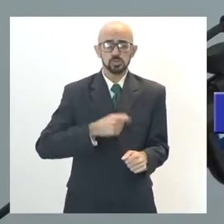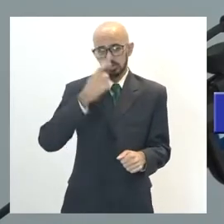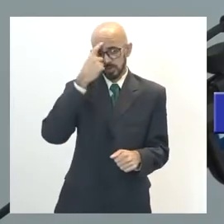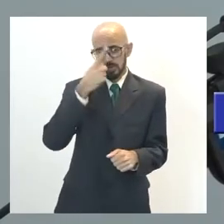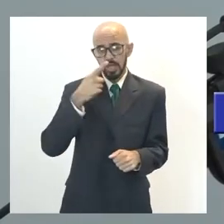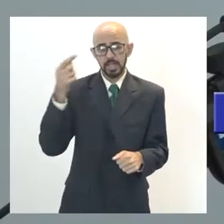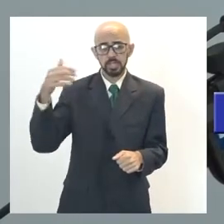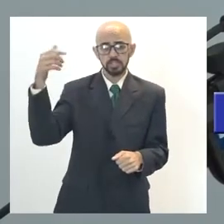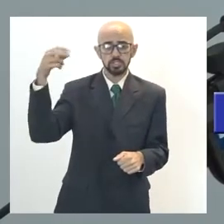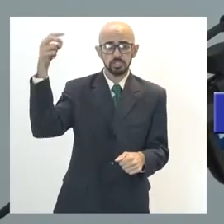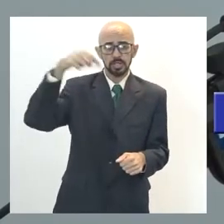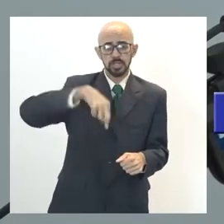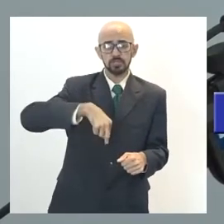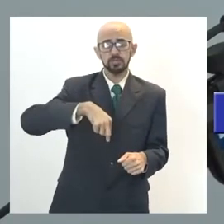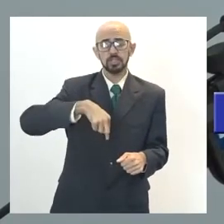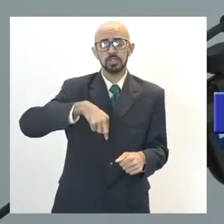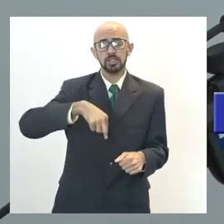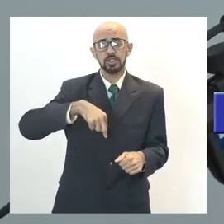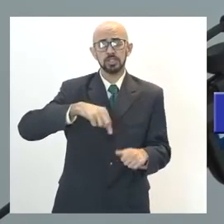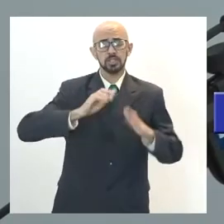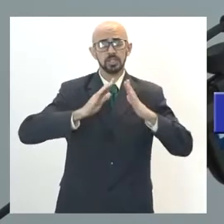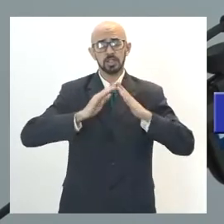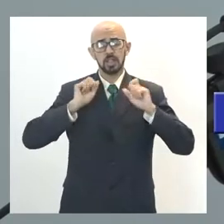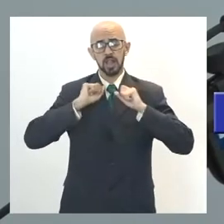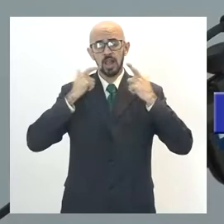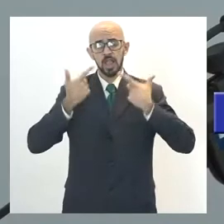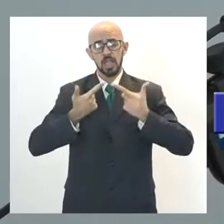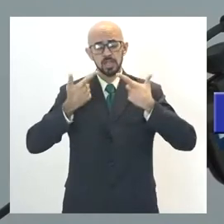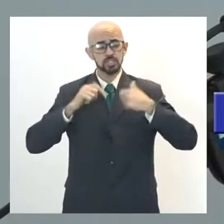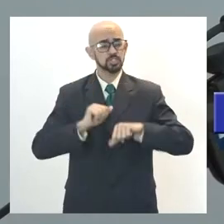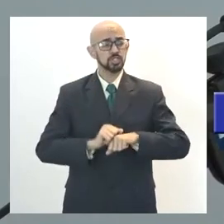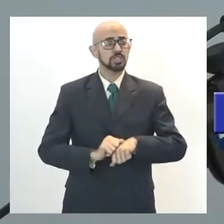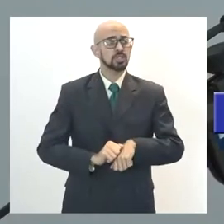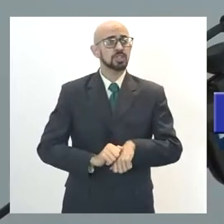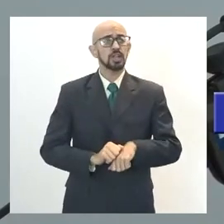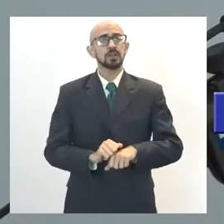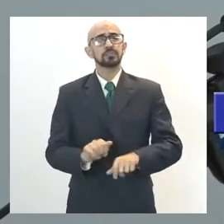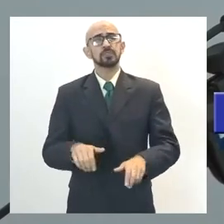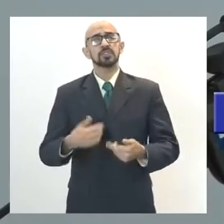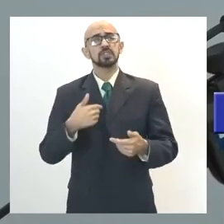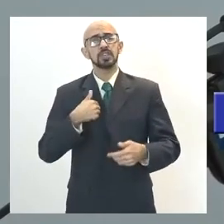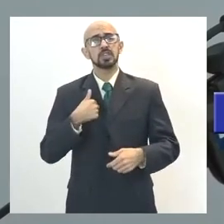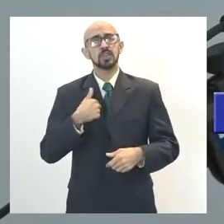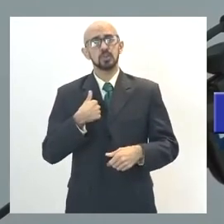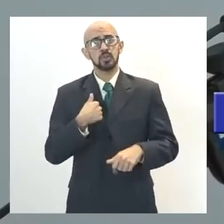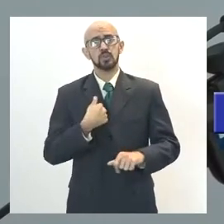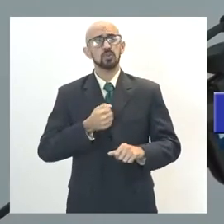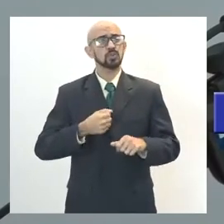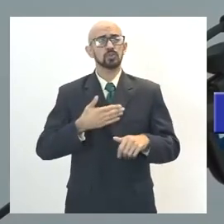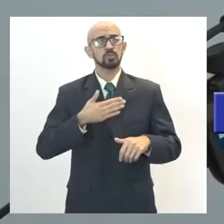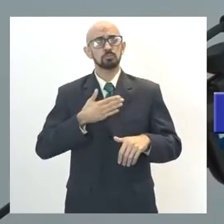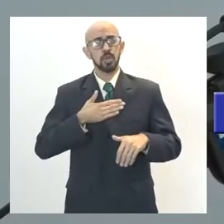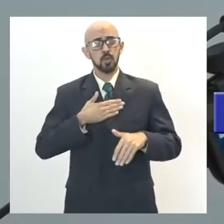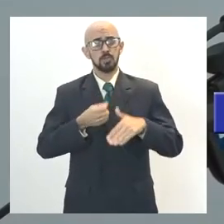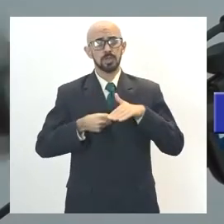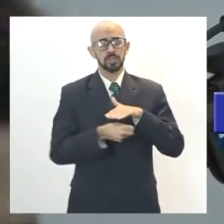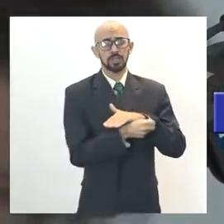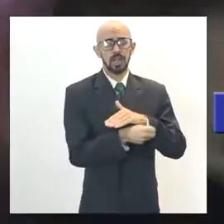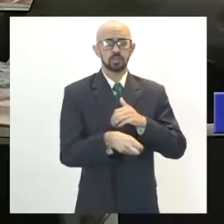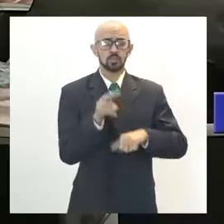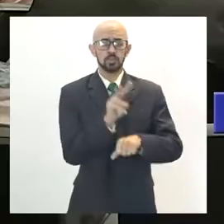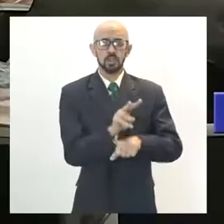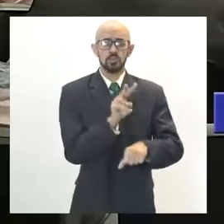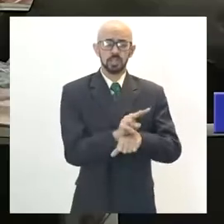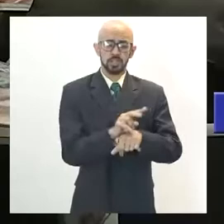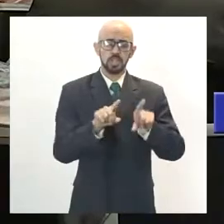para essa Oi e eu coloco me coloco individualmente através do meu mandato em defesa do serviço